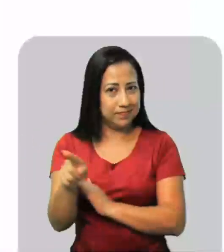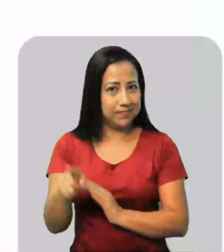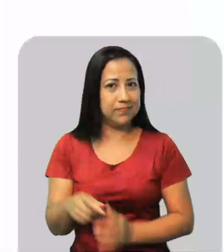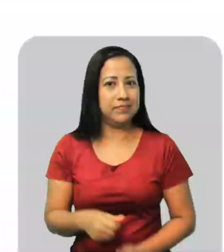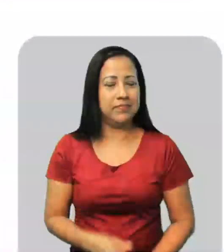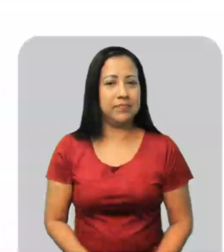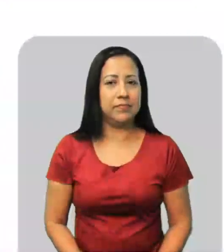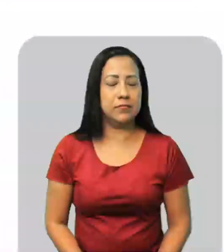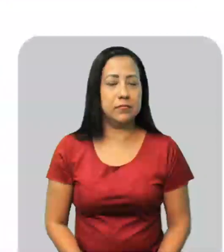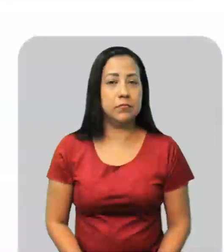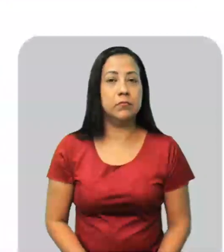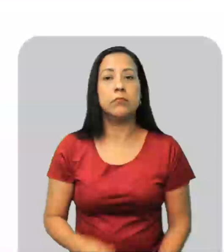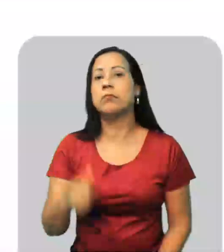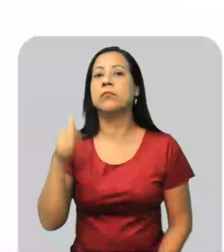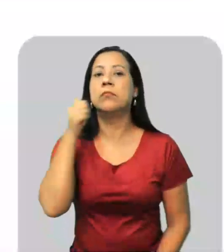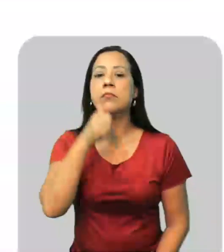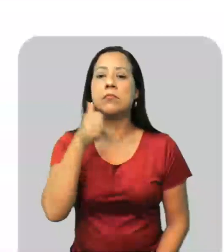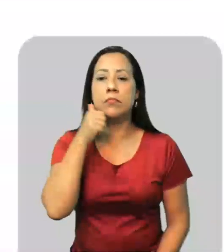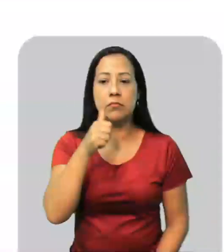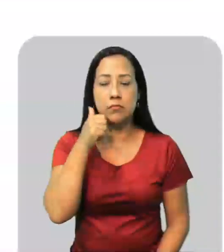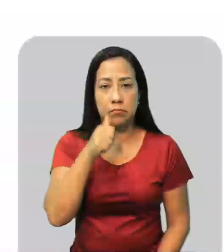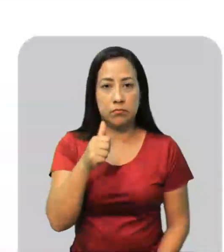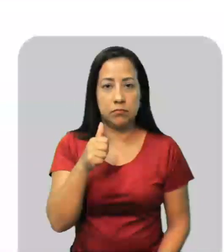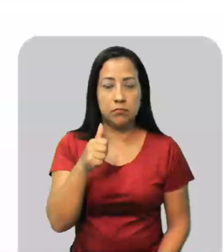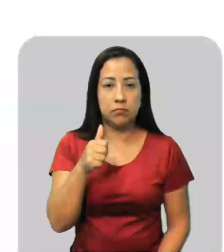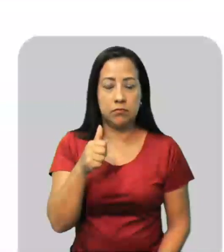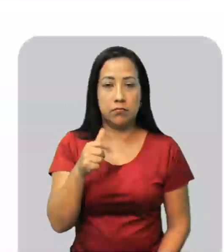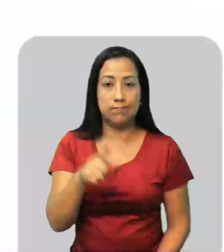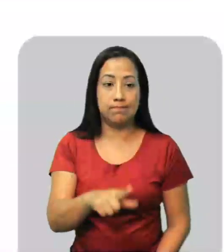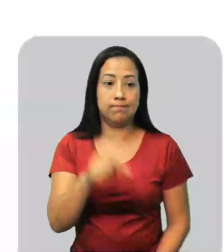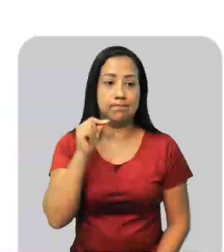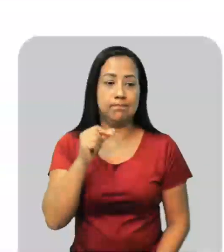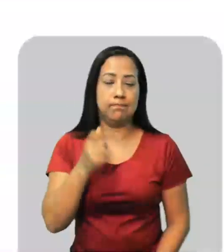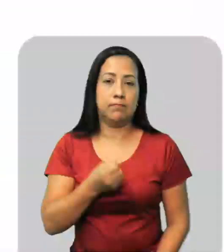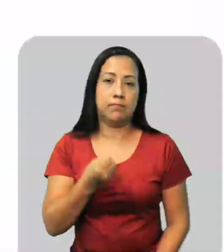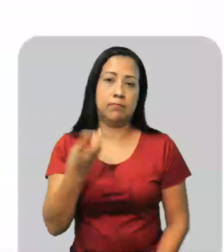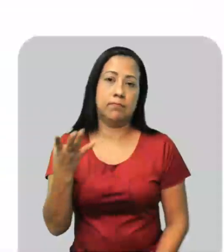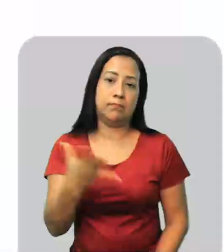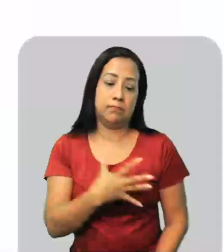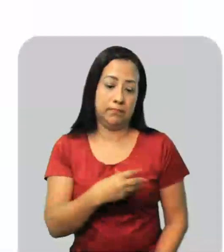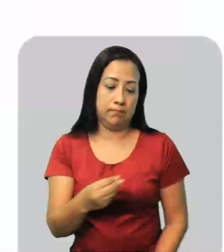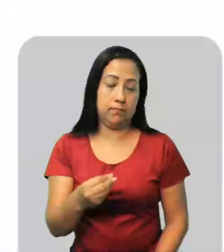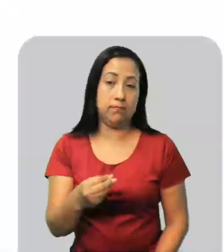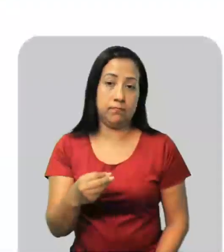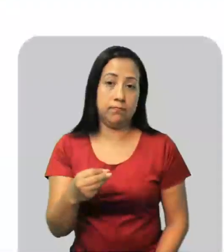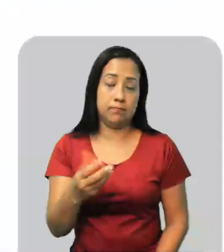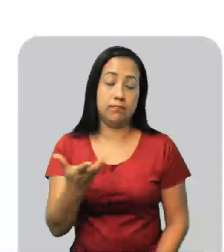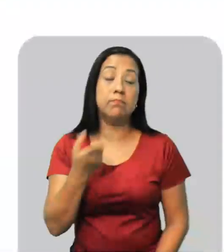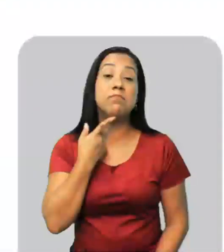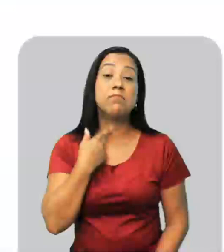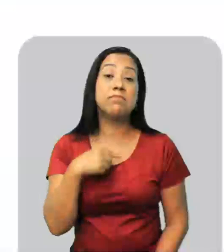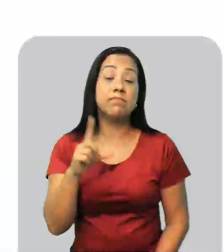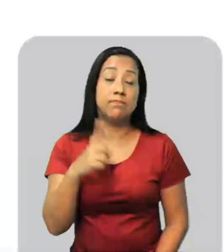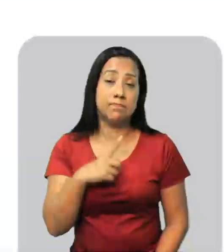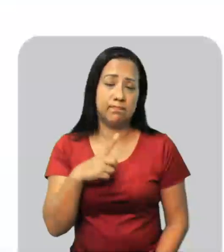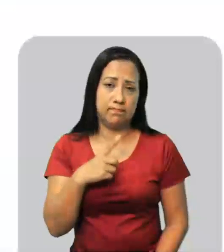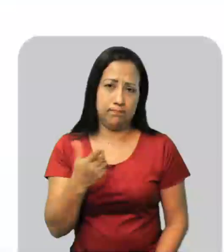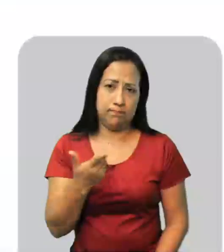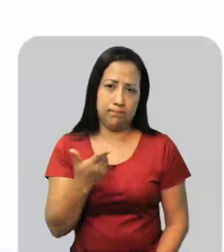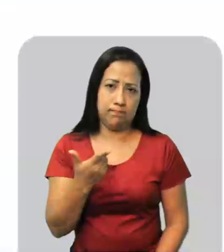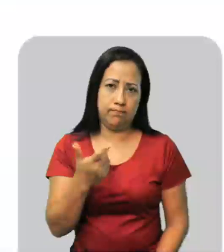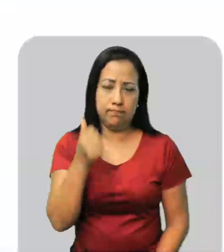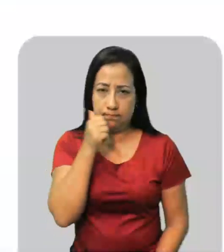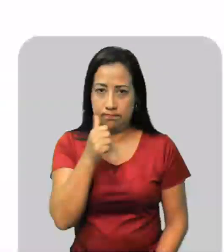São elas, são as mulheres quem determina quantos filhos querem ter. Se elas quiserem ter 10